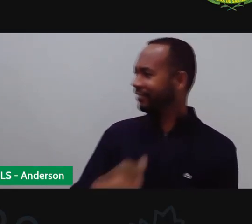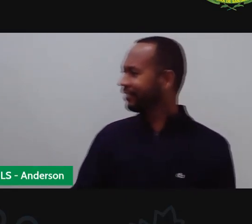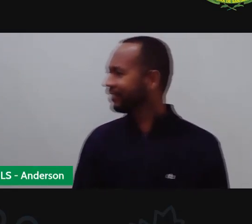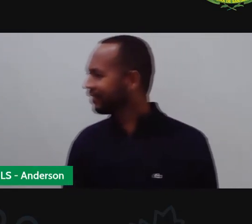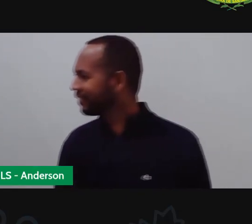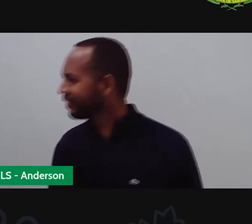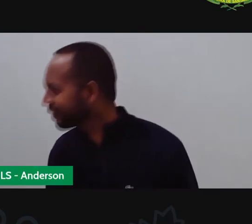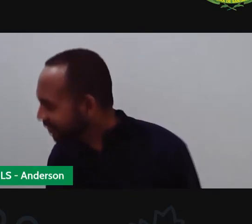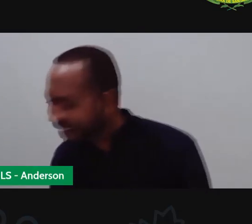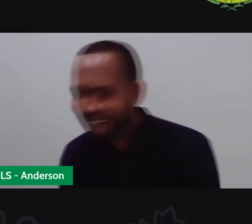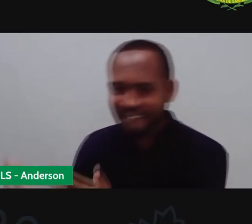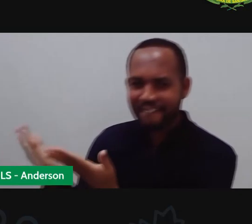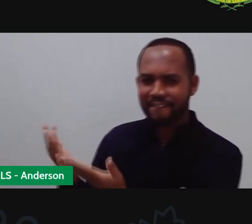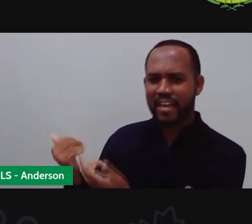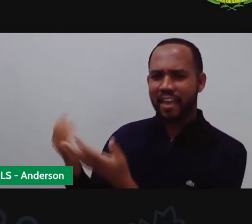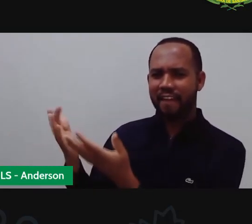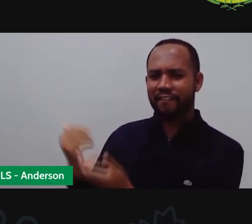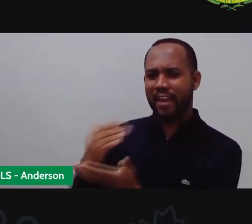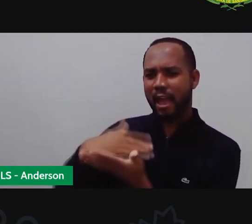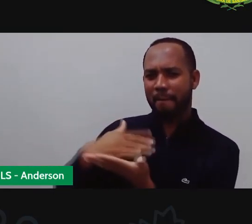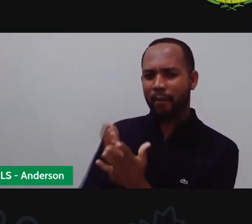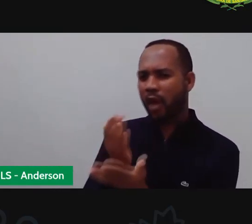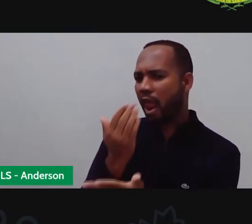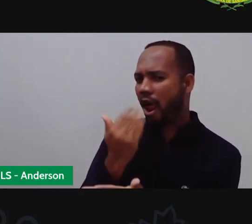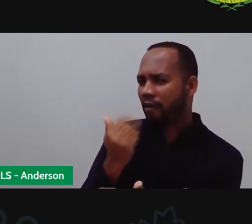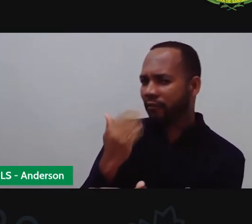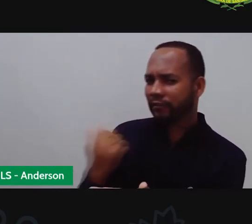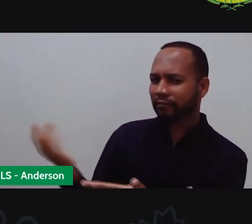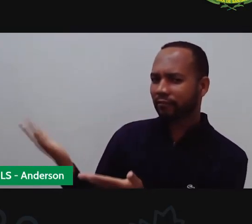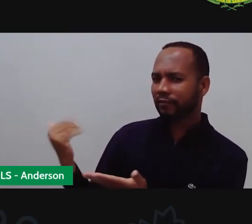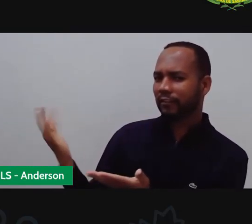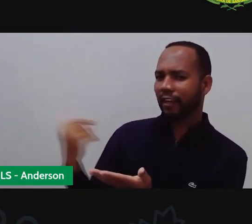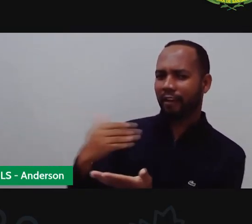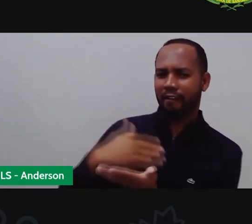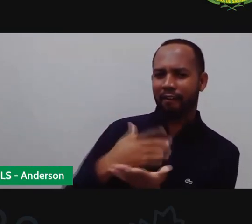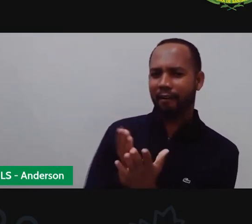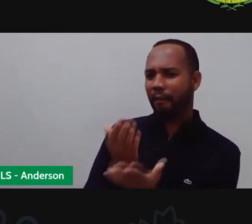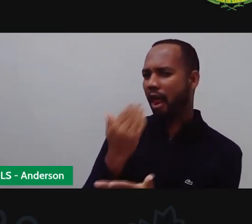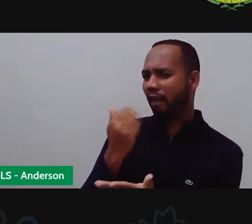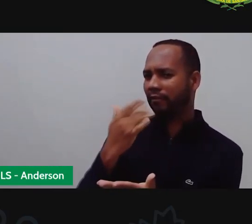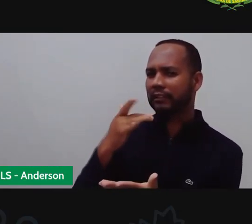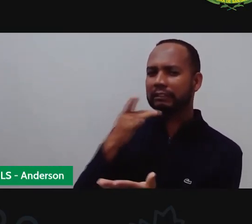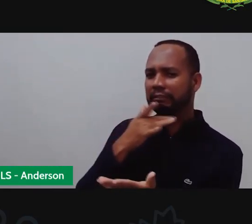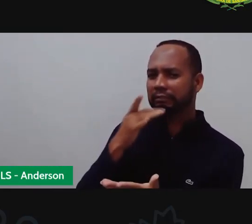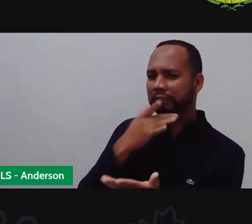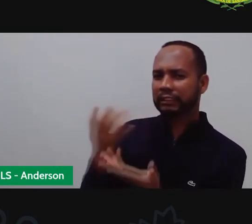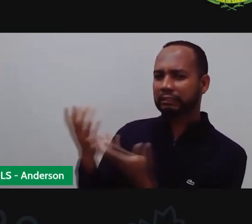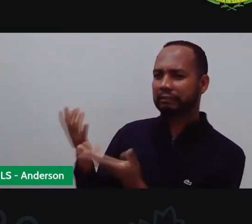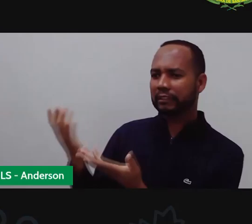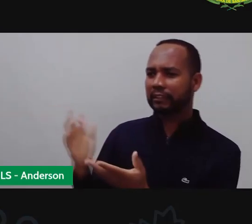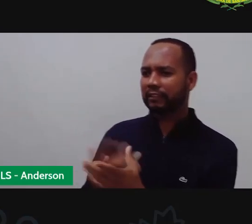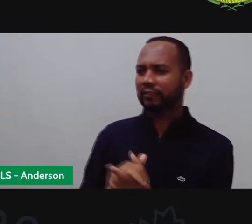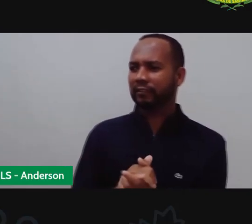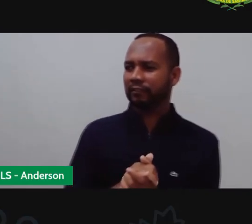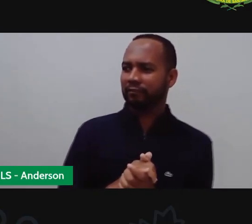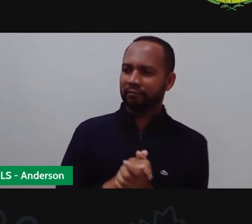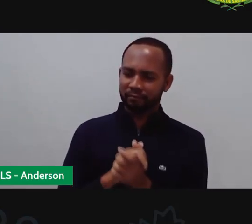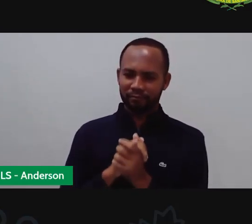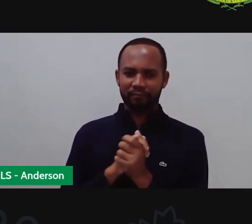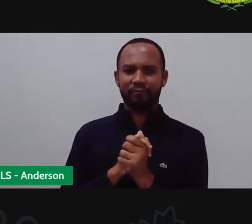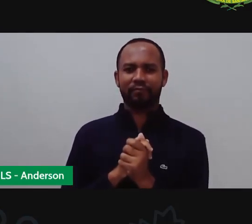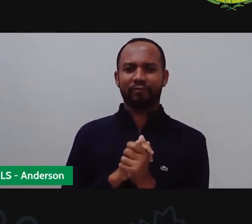Aí tá vendo quando falou aqui pra Maria que pensa em comer? Na verdade, quem pensa muito em comer é quem? Anderson. E na caixa,